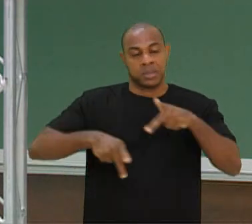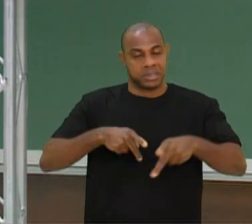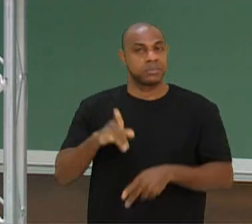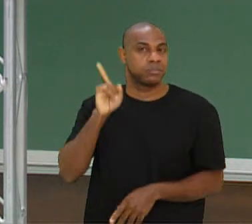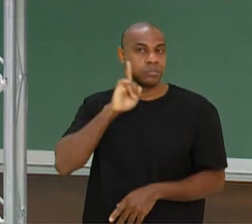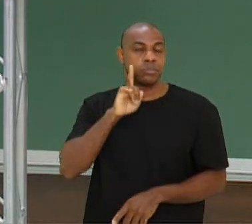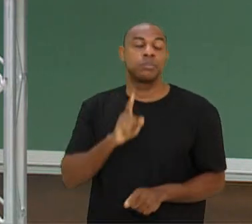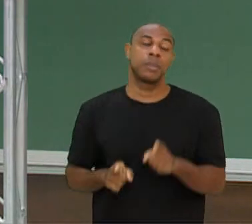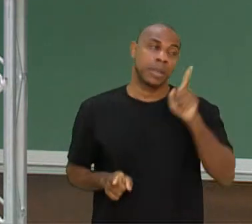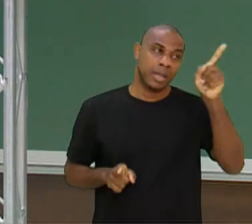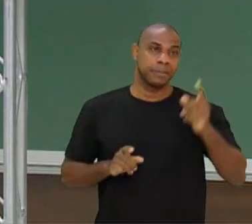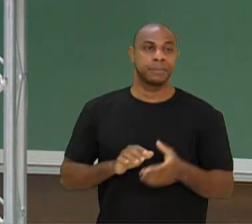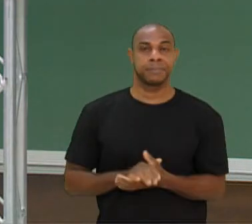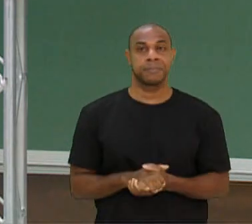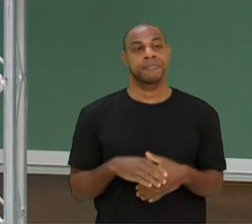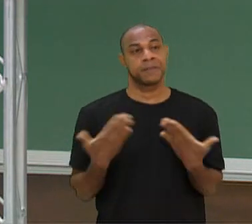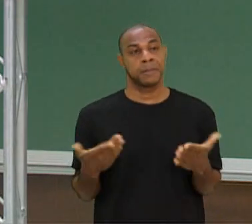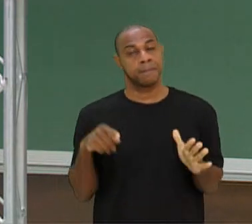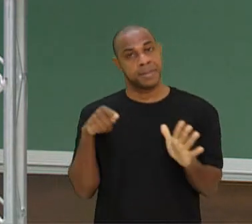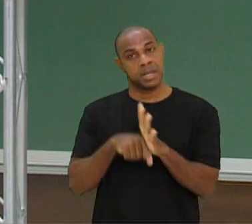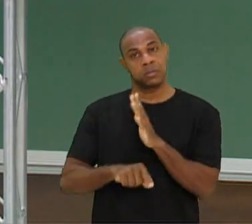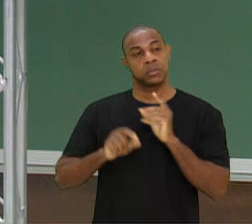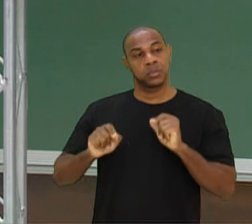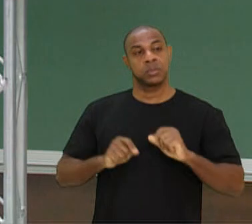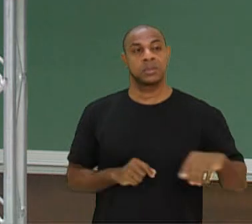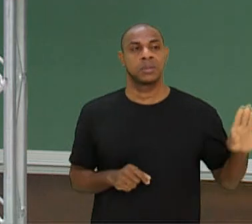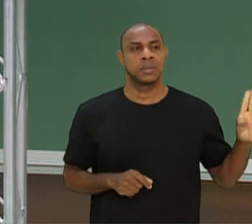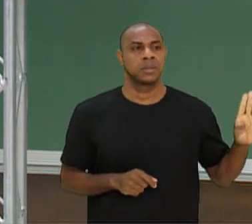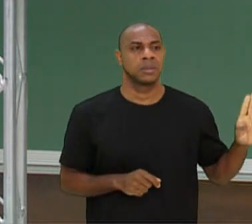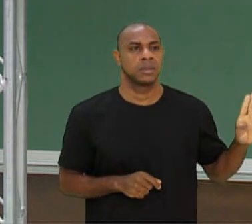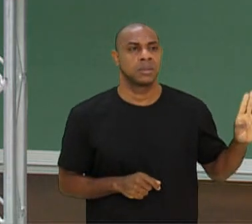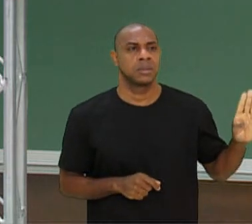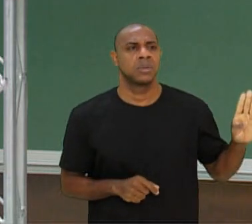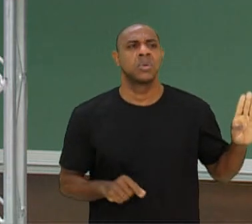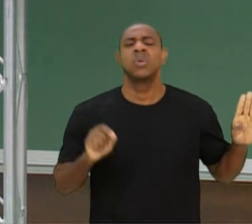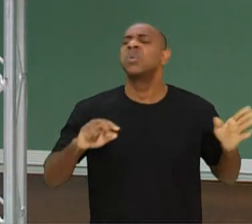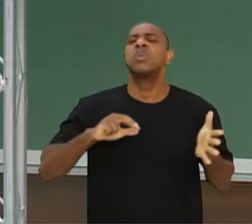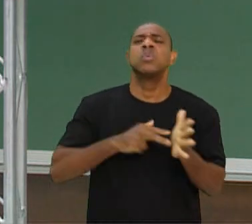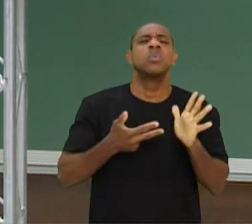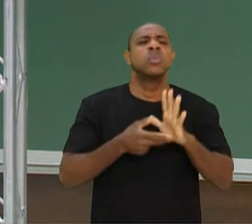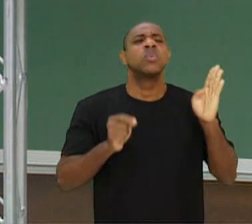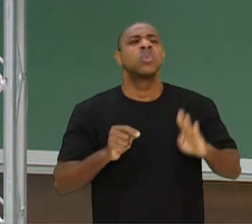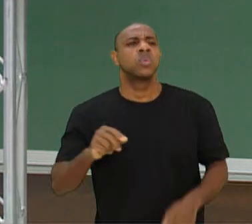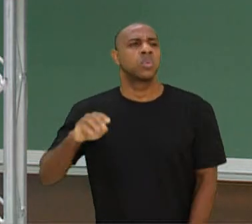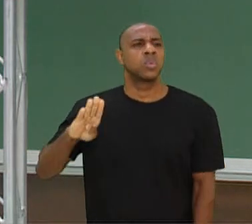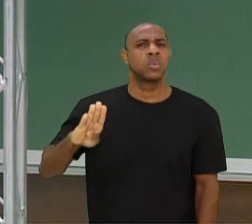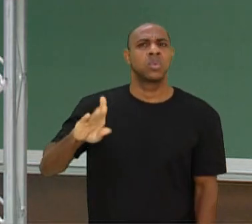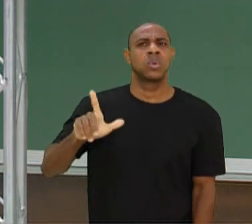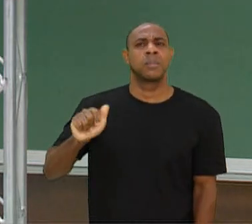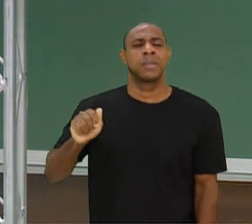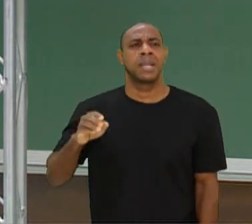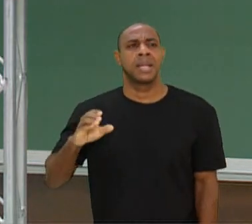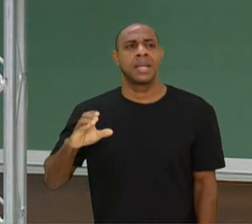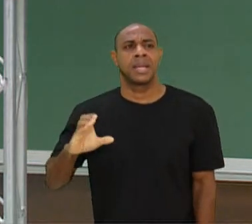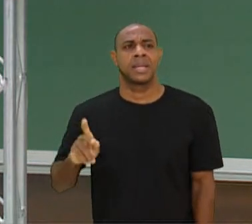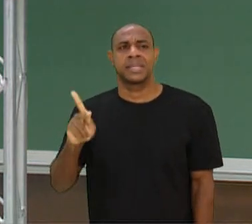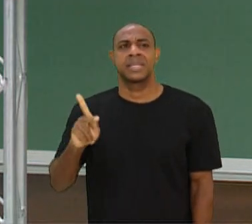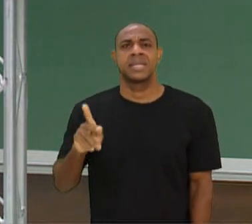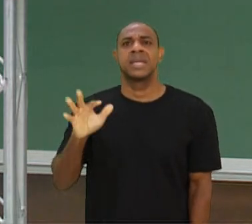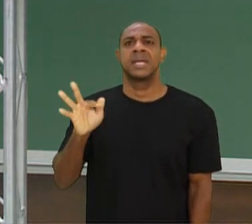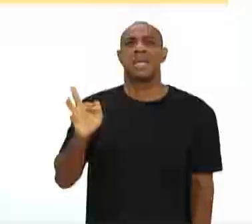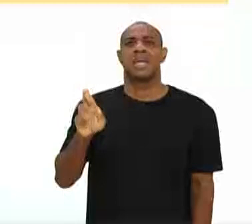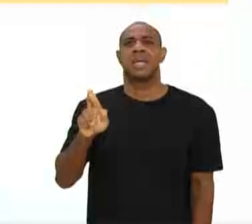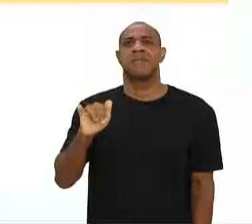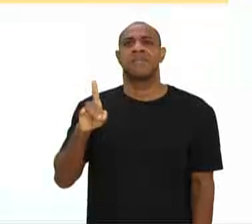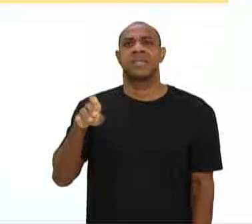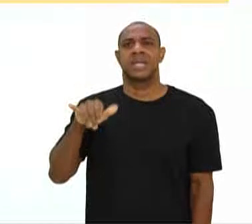Estados Unidos. E aí eu pergunto a vocês, what's the Black Friday is? Ou what is Black Friday? Vou dar um tempinho para vocês